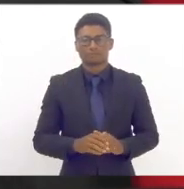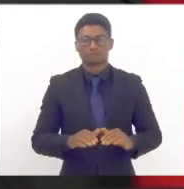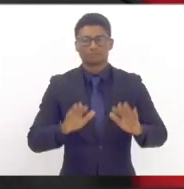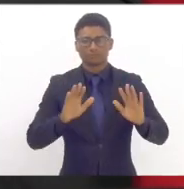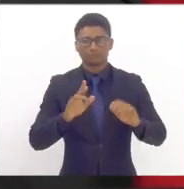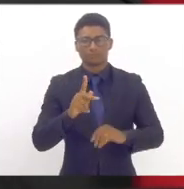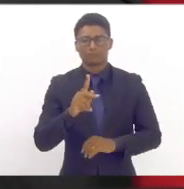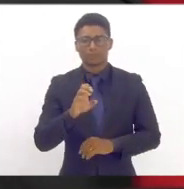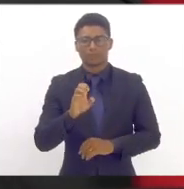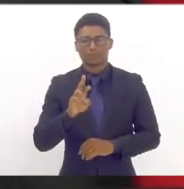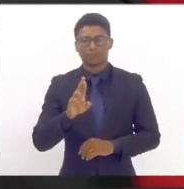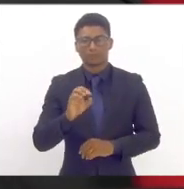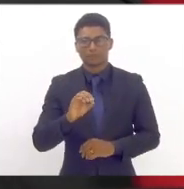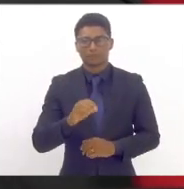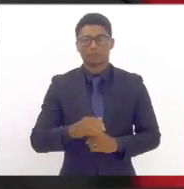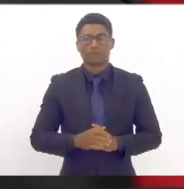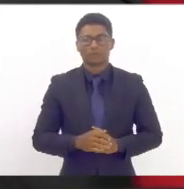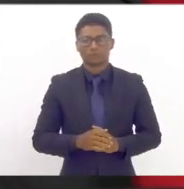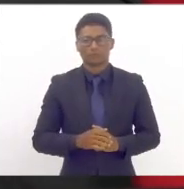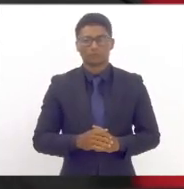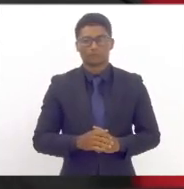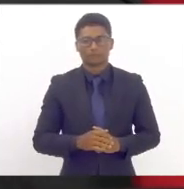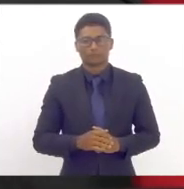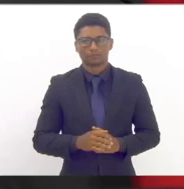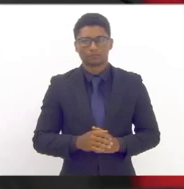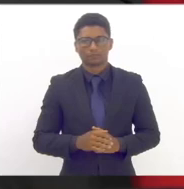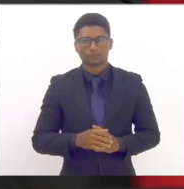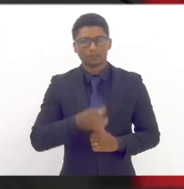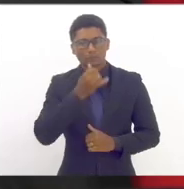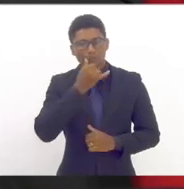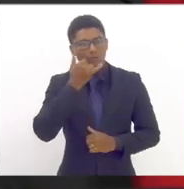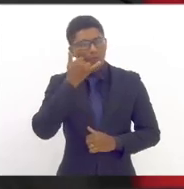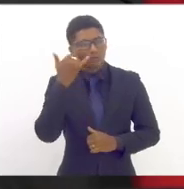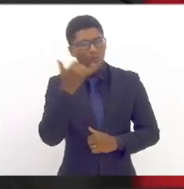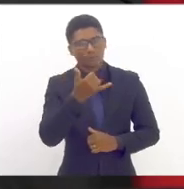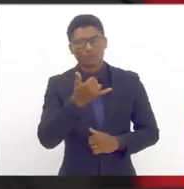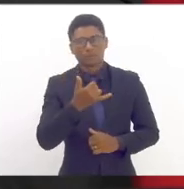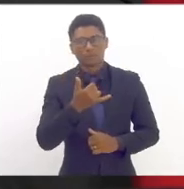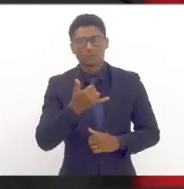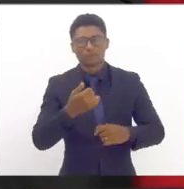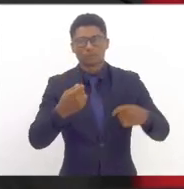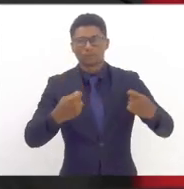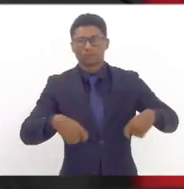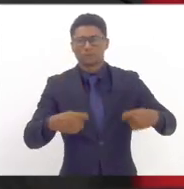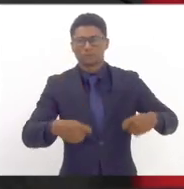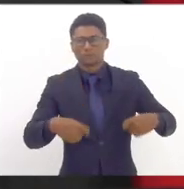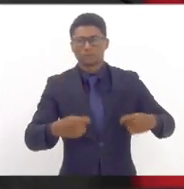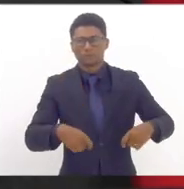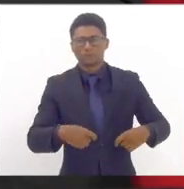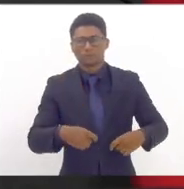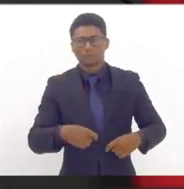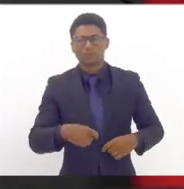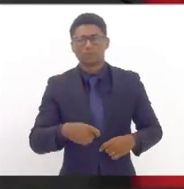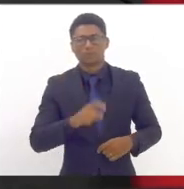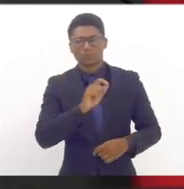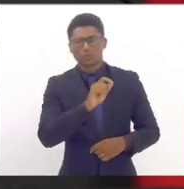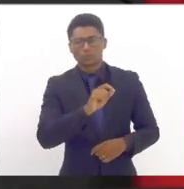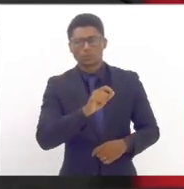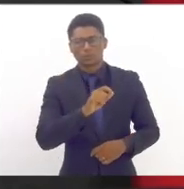em todas as nossas... Ligar para o Pedro, Pedro, preciso de uma matéria assim, assado, porque tem